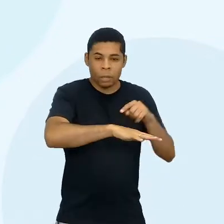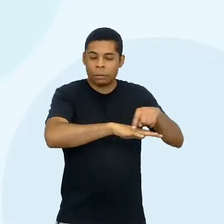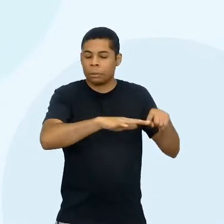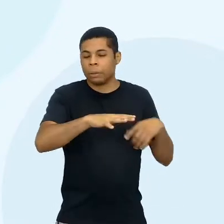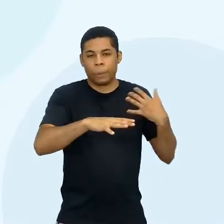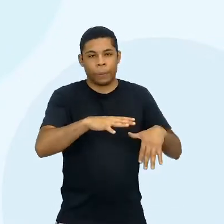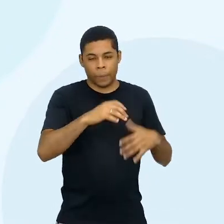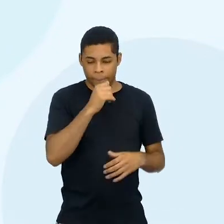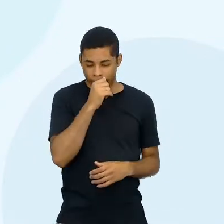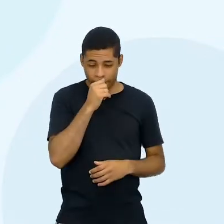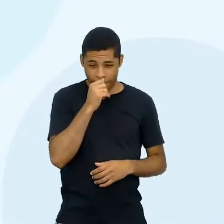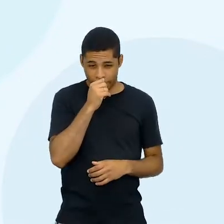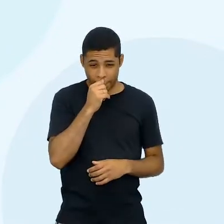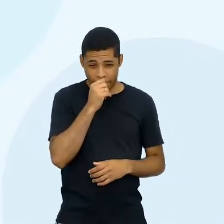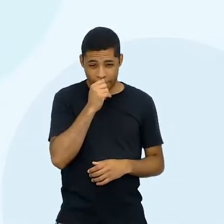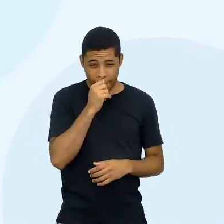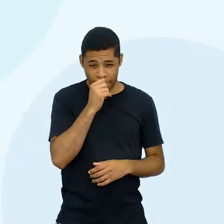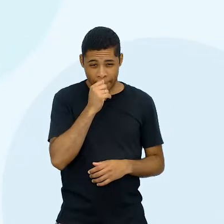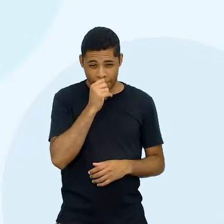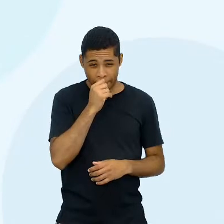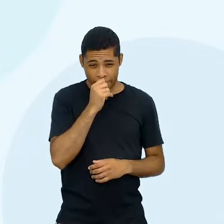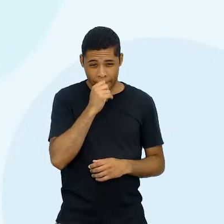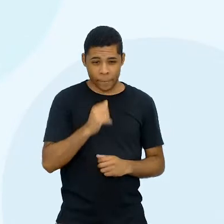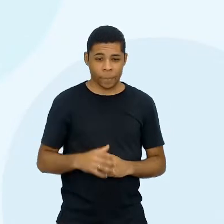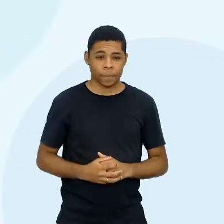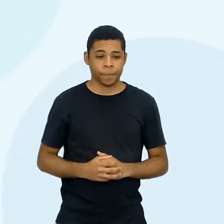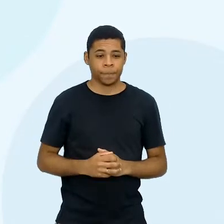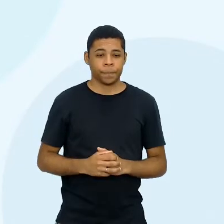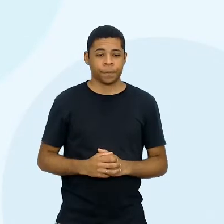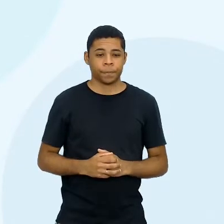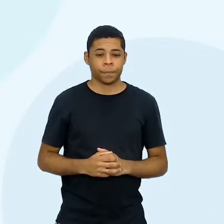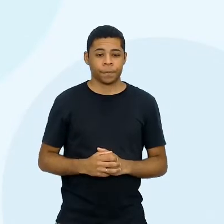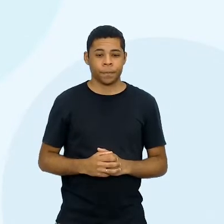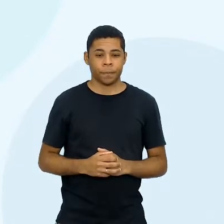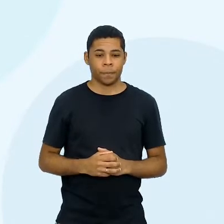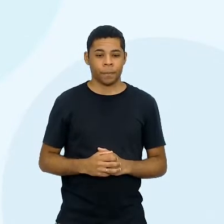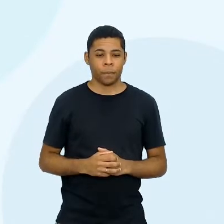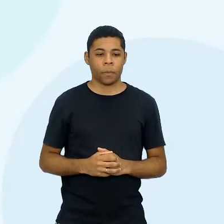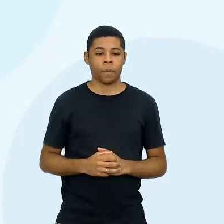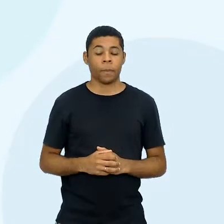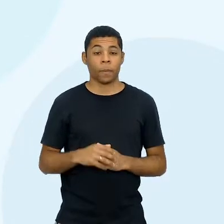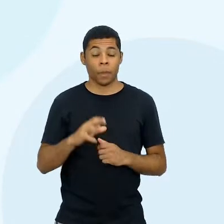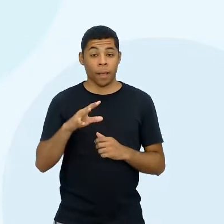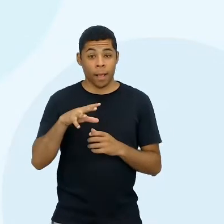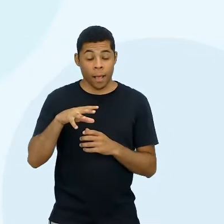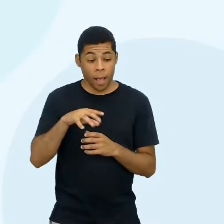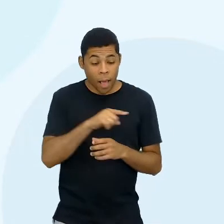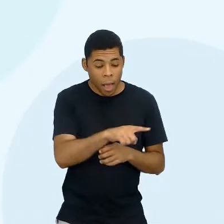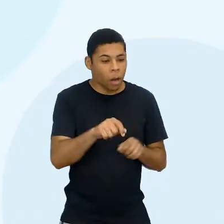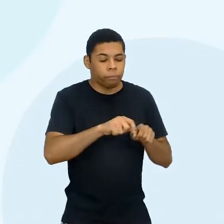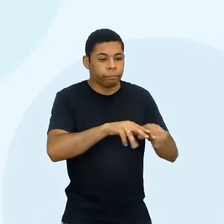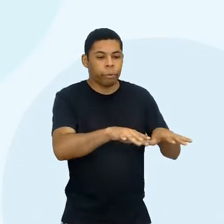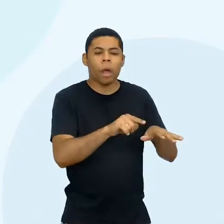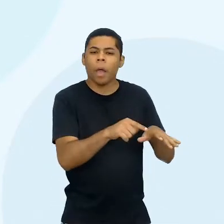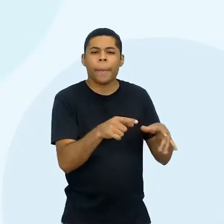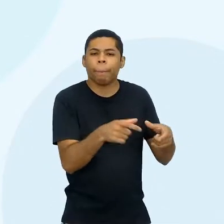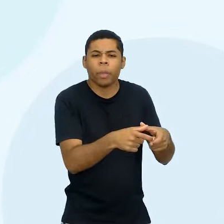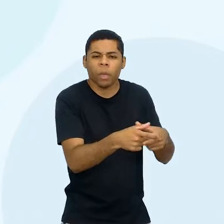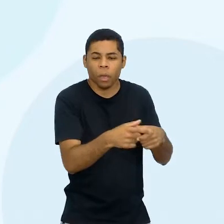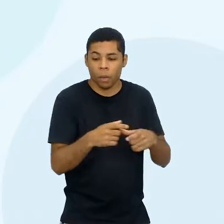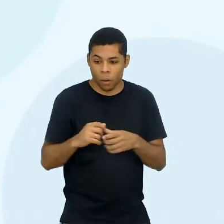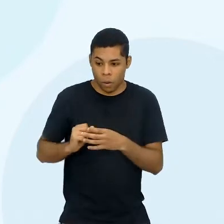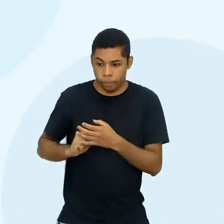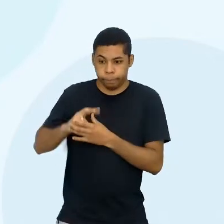numerosos, mas muito pequenos, pois não tiveram tempo que se desenvolver bem. Um basalto, por exemplo, é formado aí